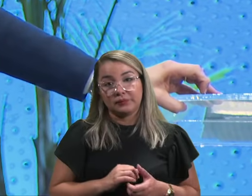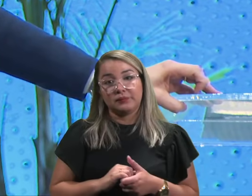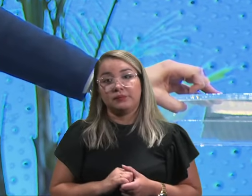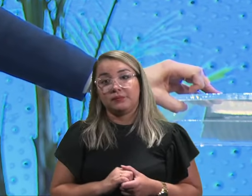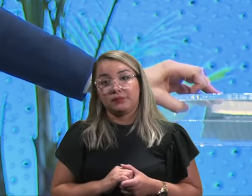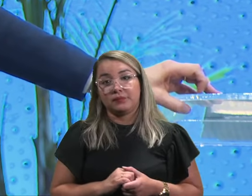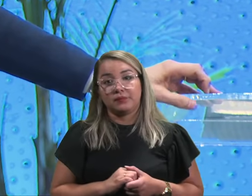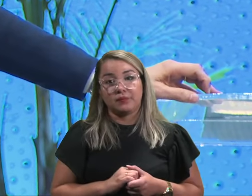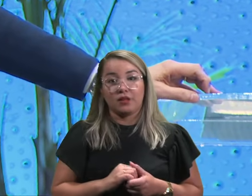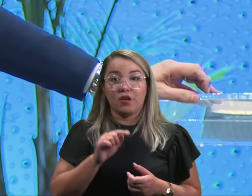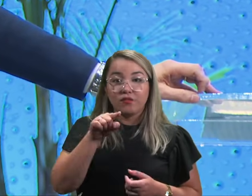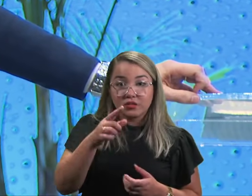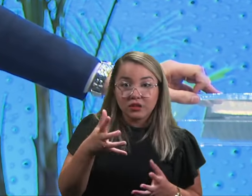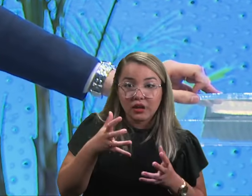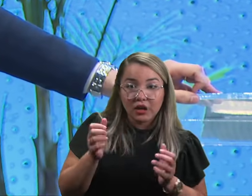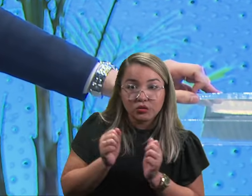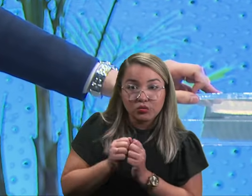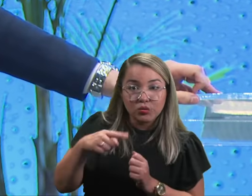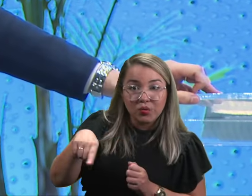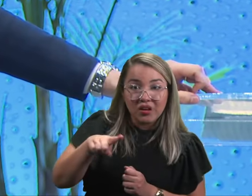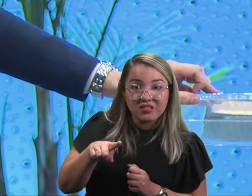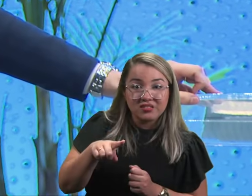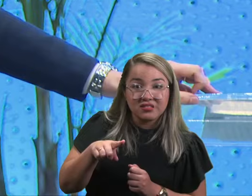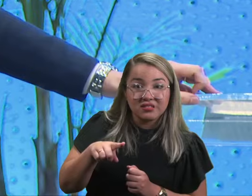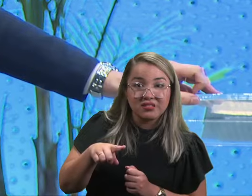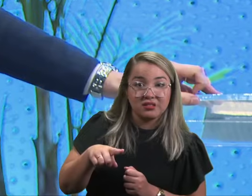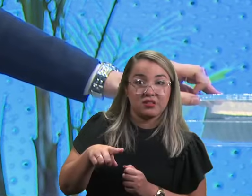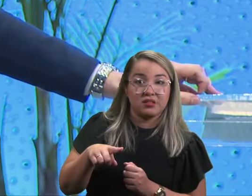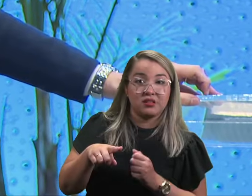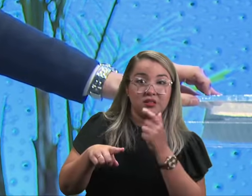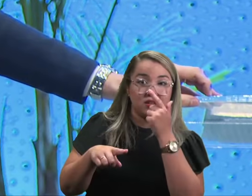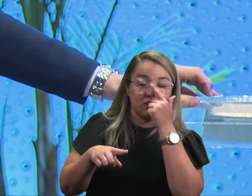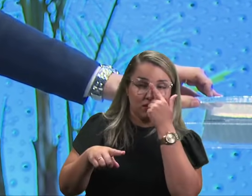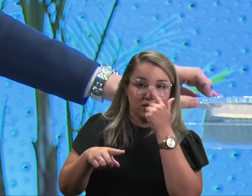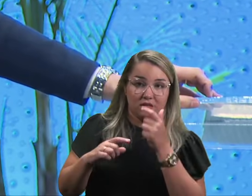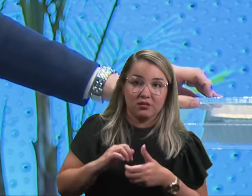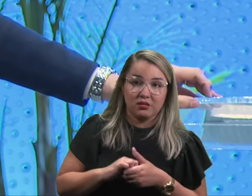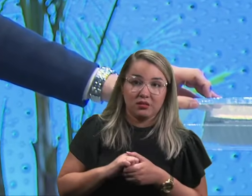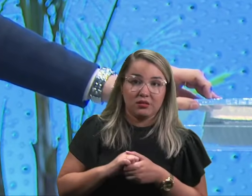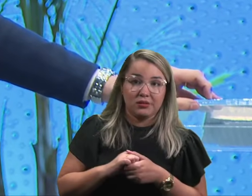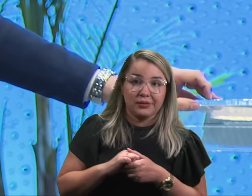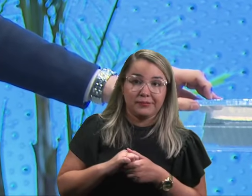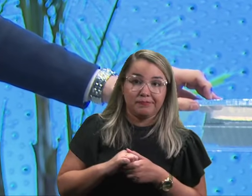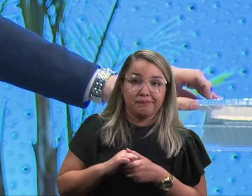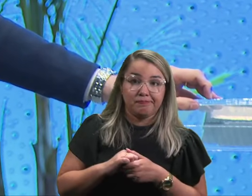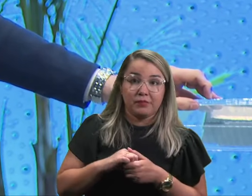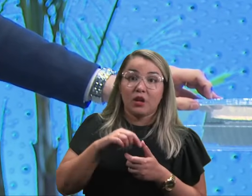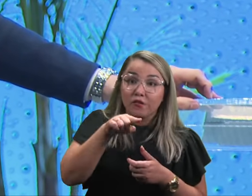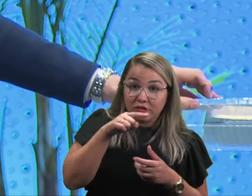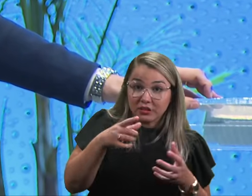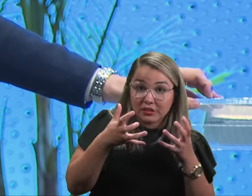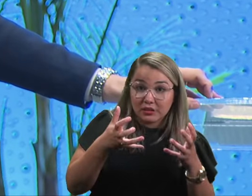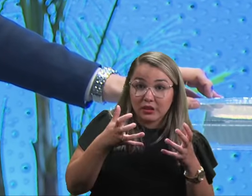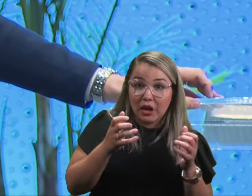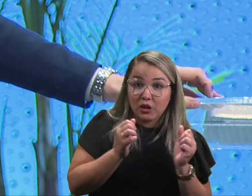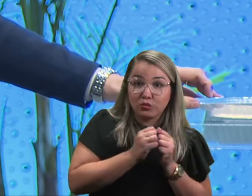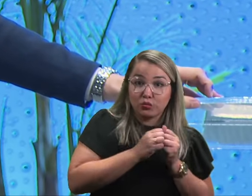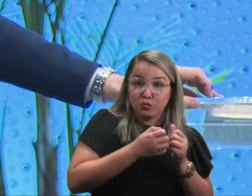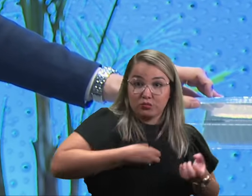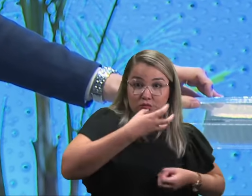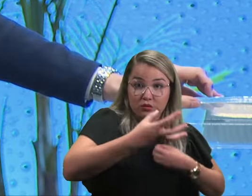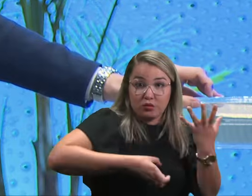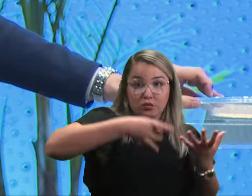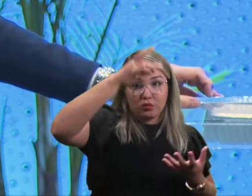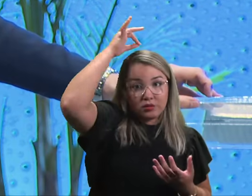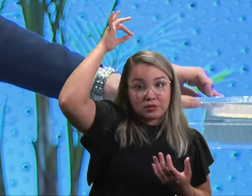Você quer estar entre estes que vão receber o Espírito? Junte-se a nós nos cultos de quarta, nos cultos de sábado, em todos